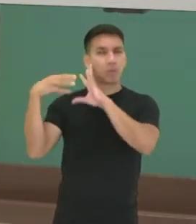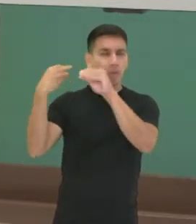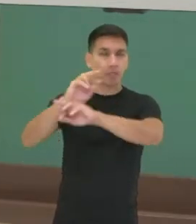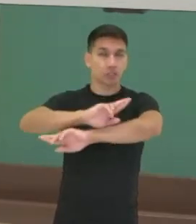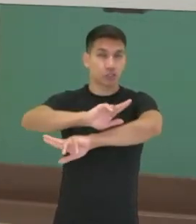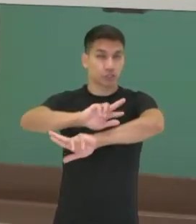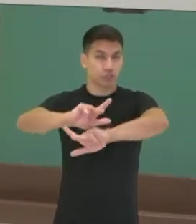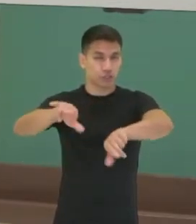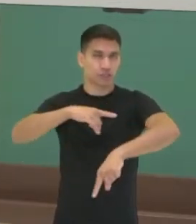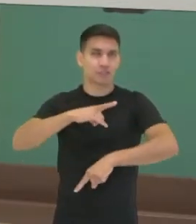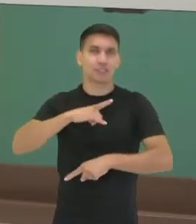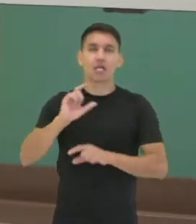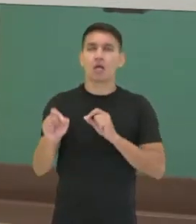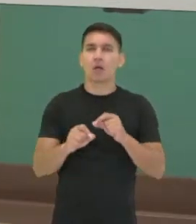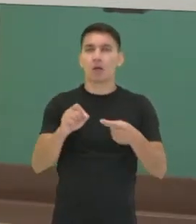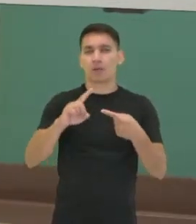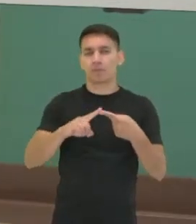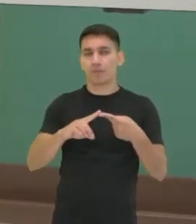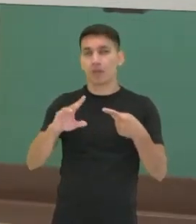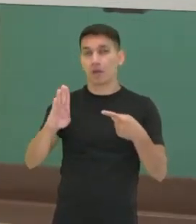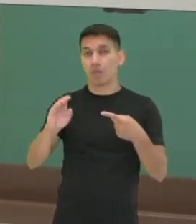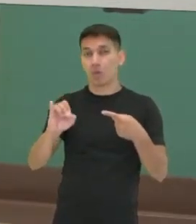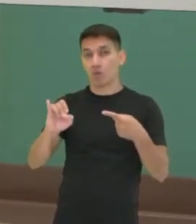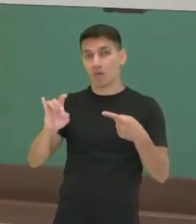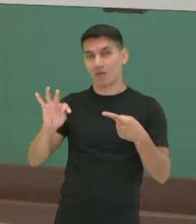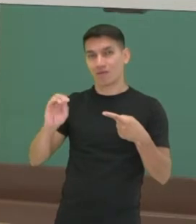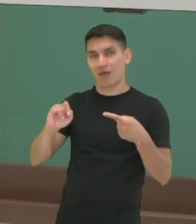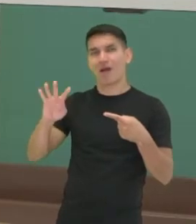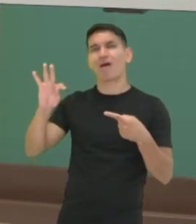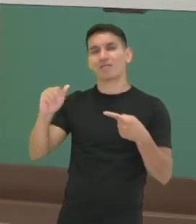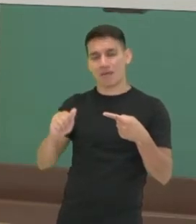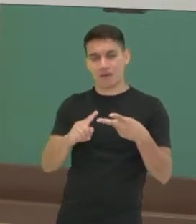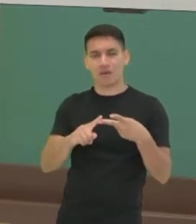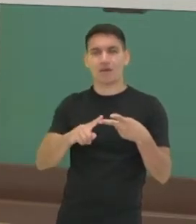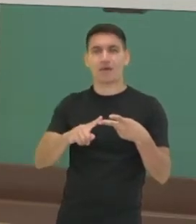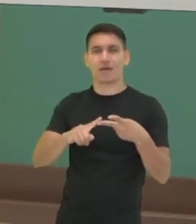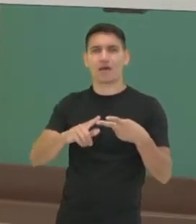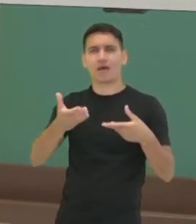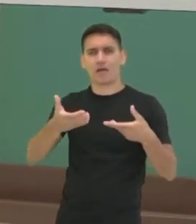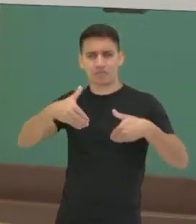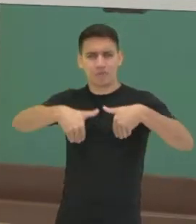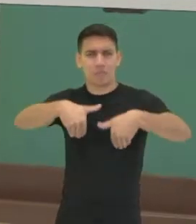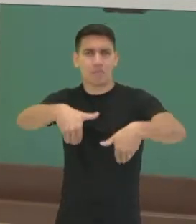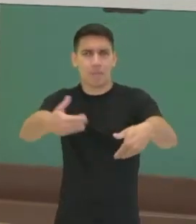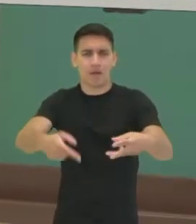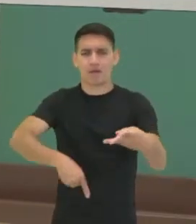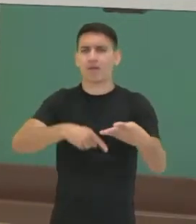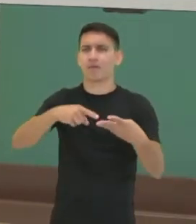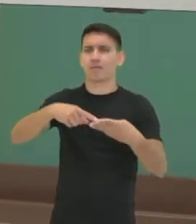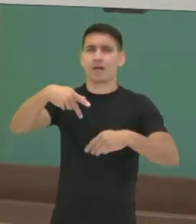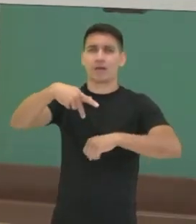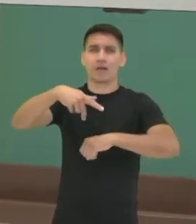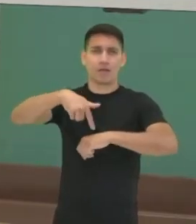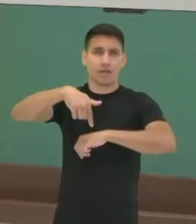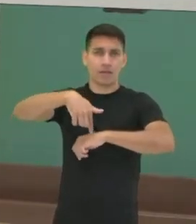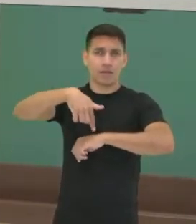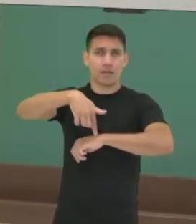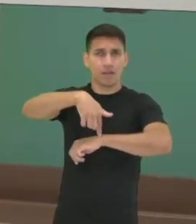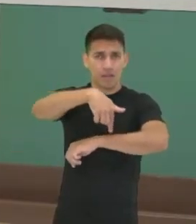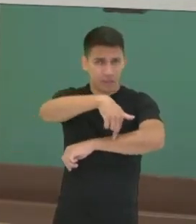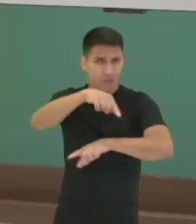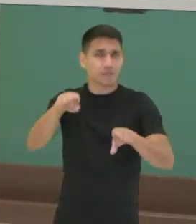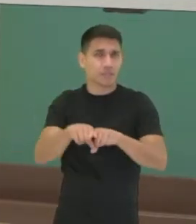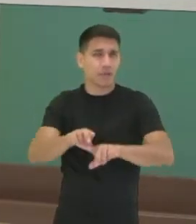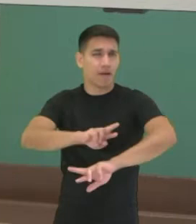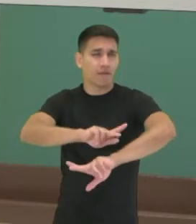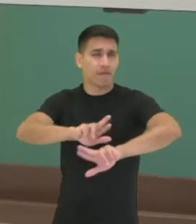sem cabeça, Saci Pererê, Curupira, uma série de outros, inclusive aqueles regionais